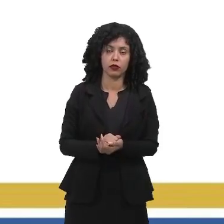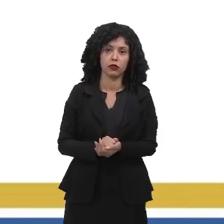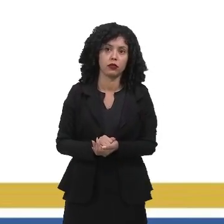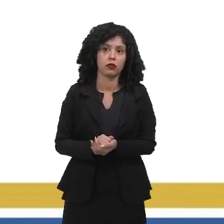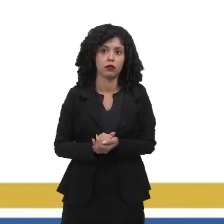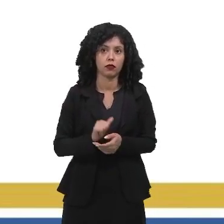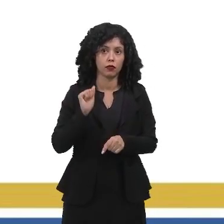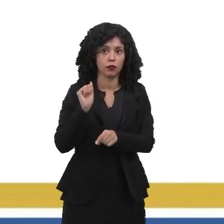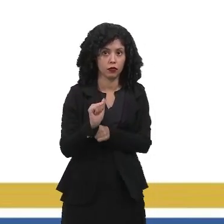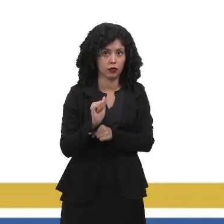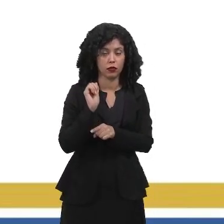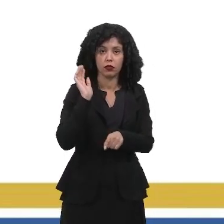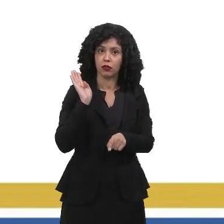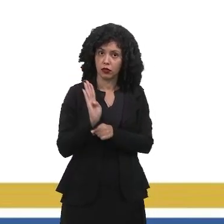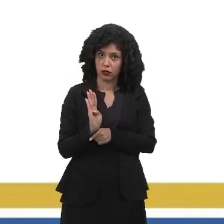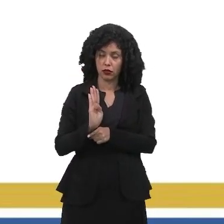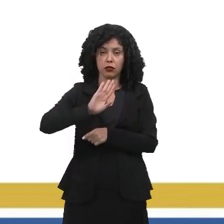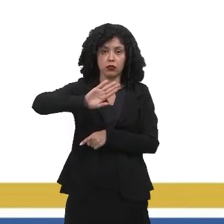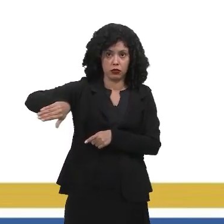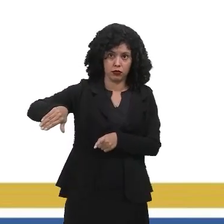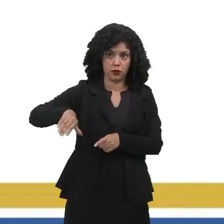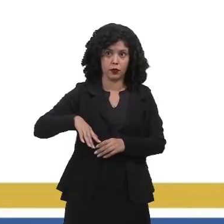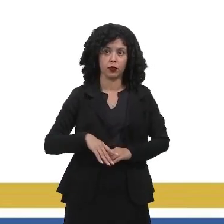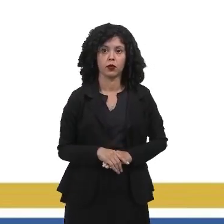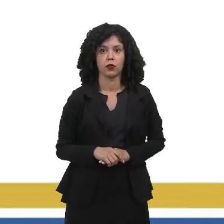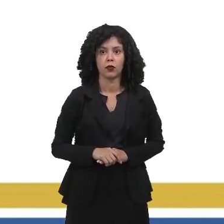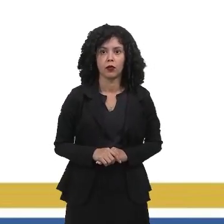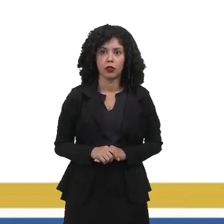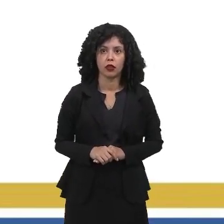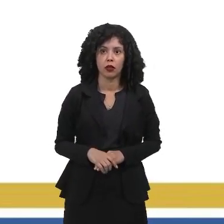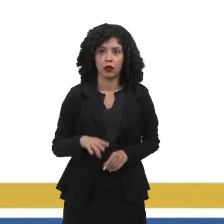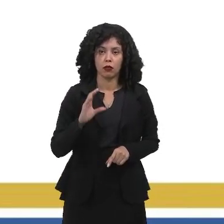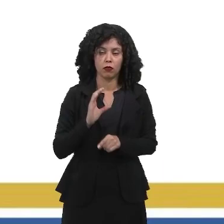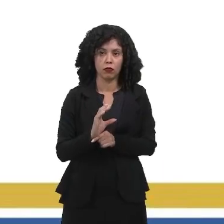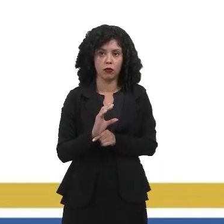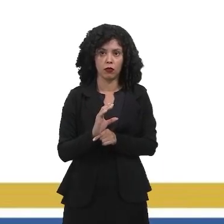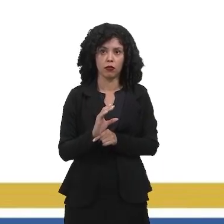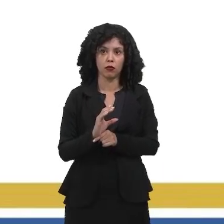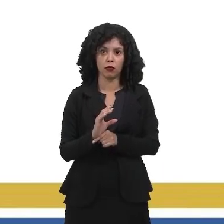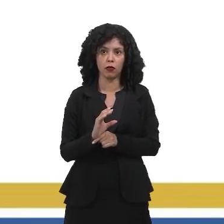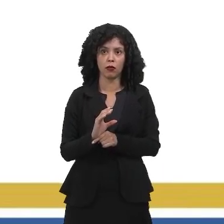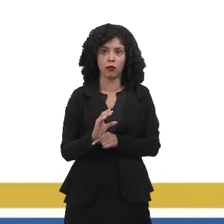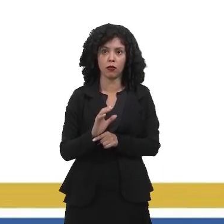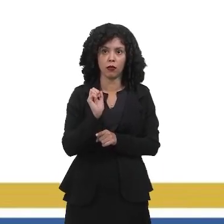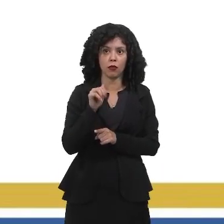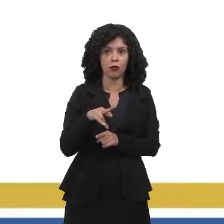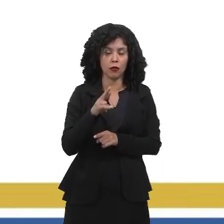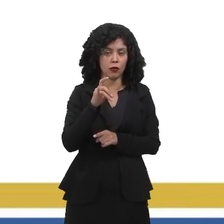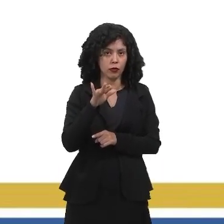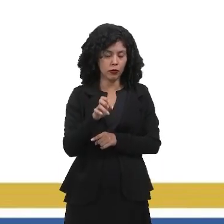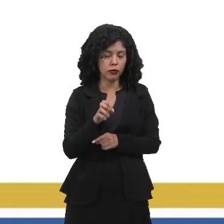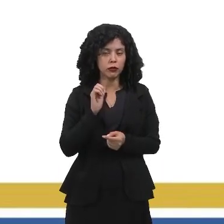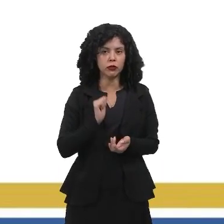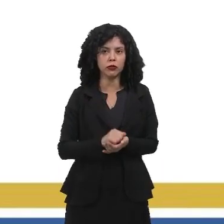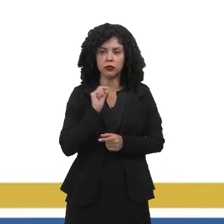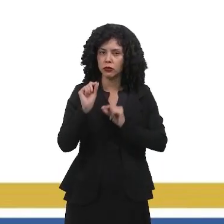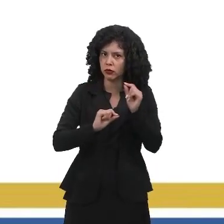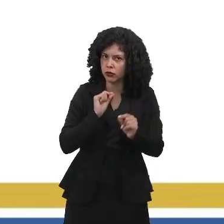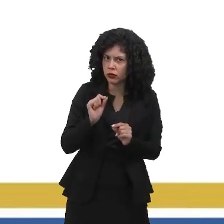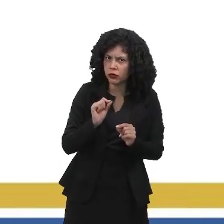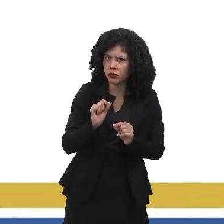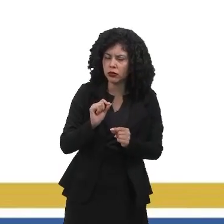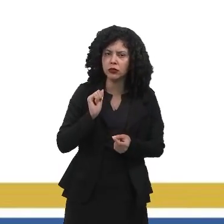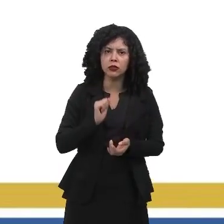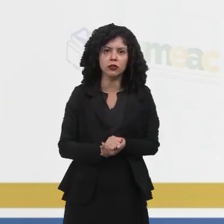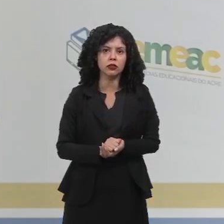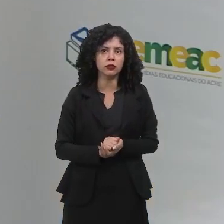a alternativa letra A e a alternativa letra B. Porém, temos aqui na letra C, amplitude. O que é a